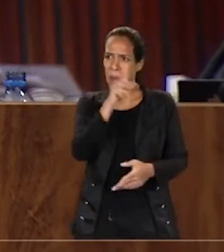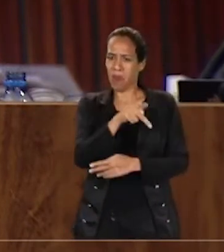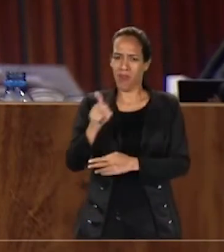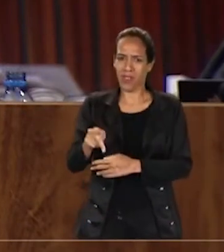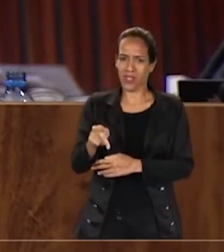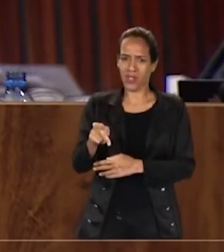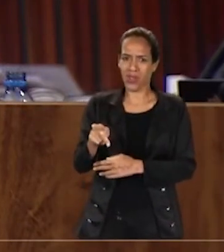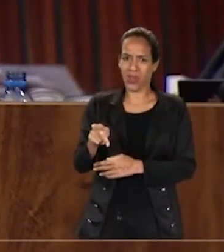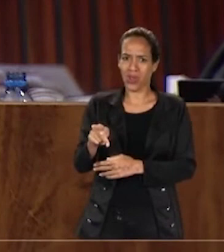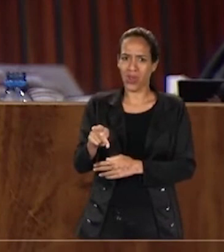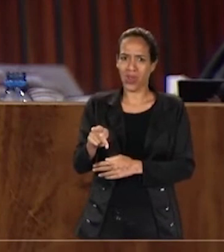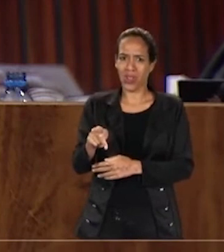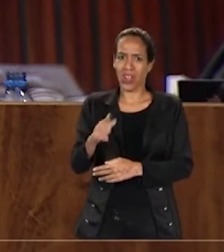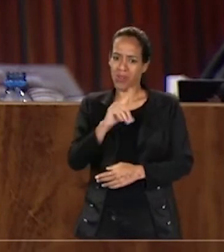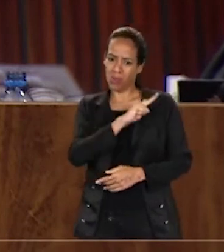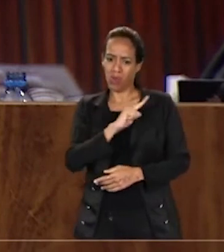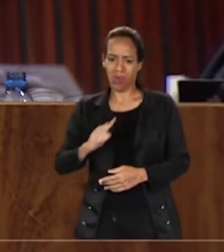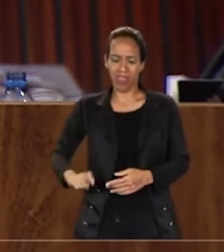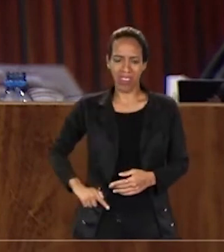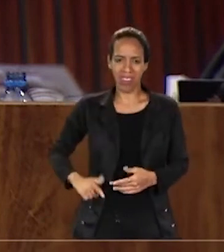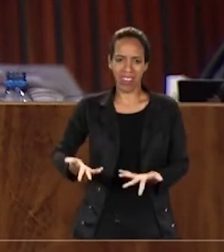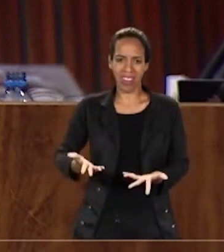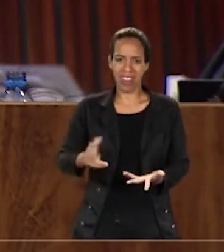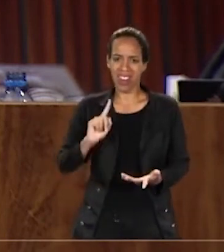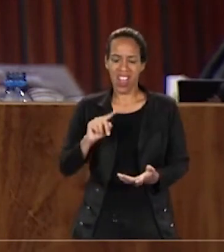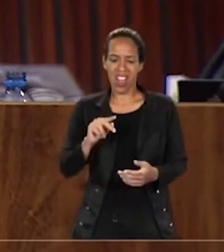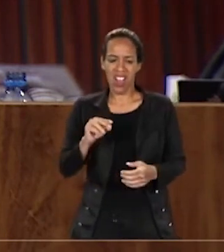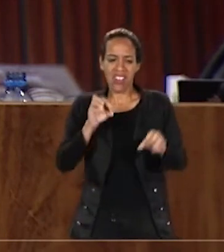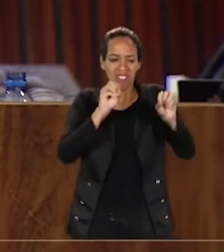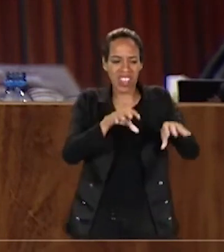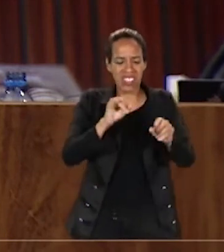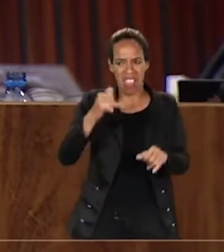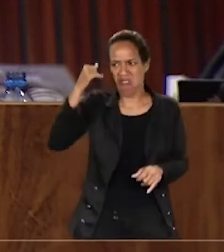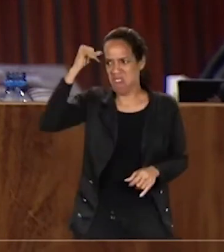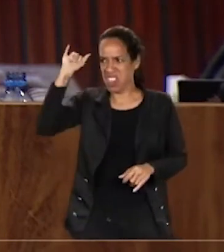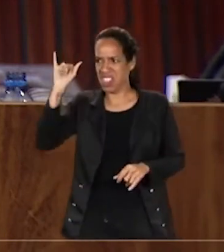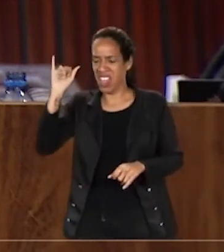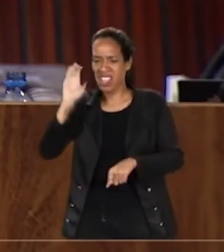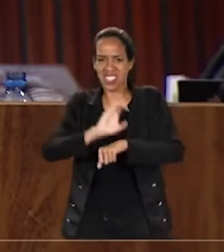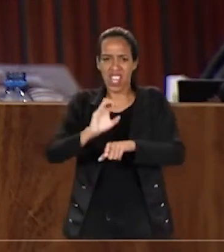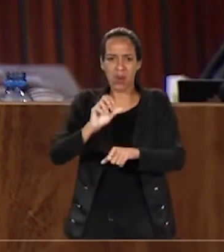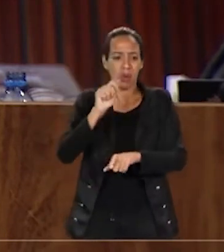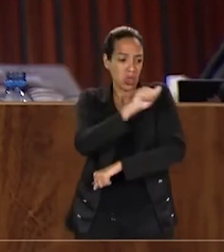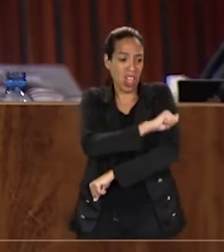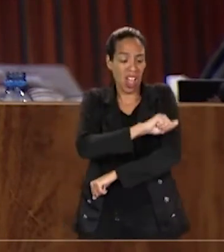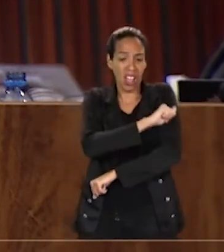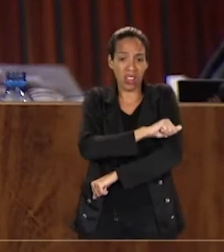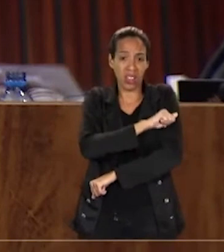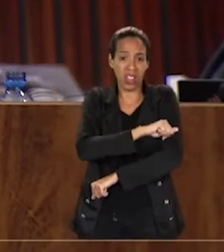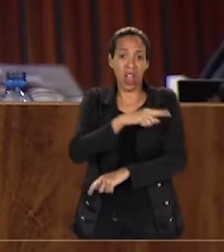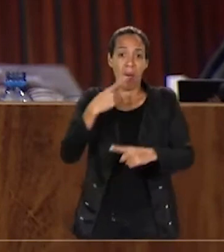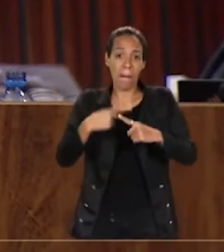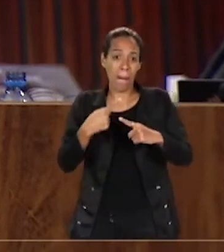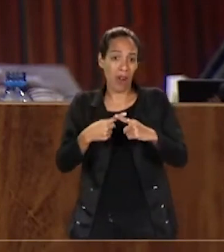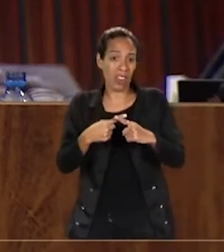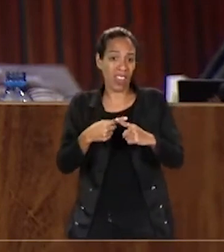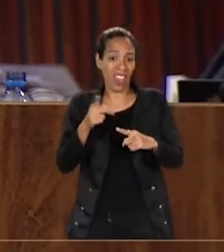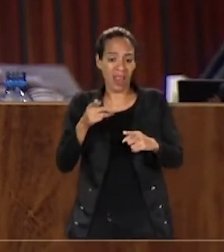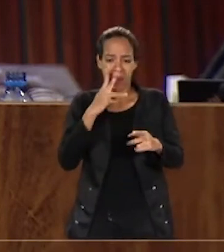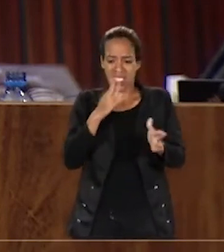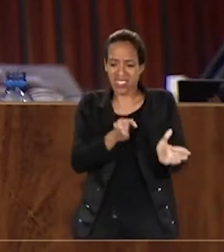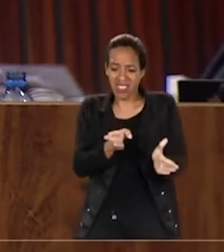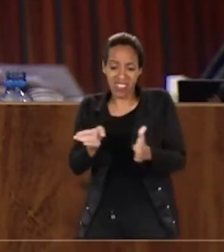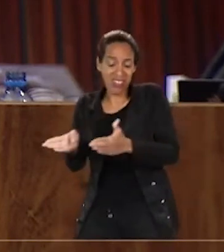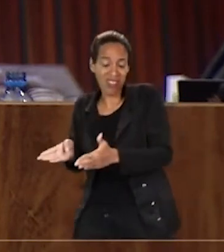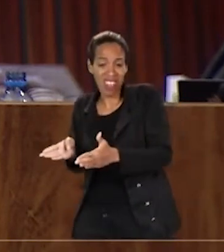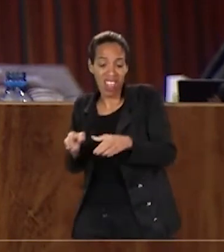professor da rede pública não lhe é permitido ficar a lecionar em verdades científicas aos seus alunos pois isso seria desviar